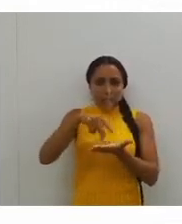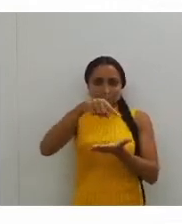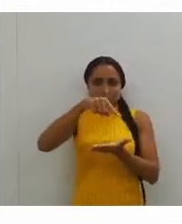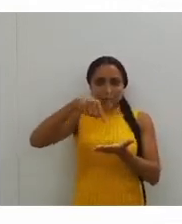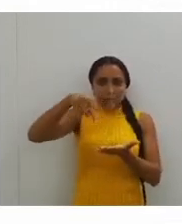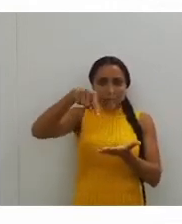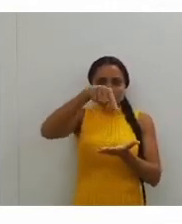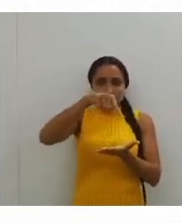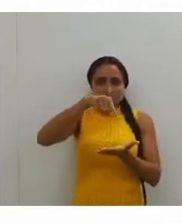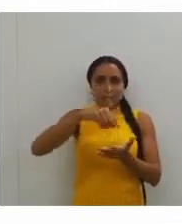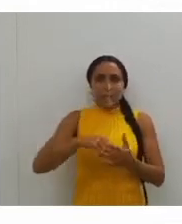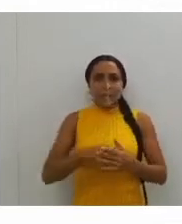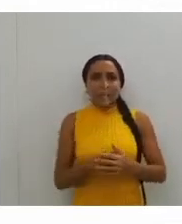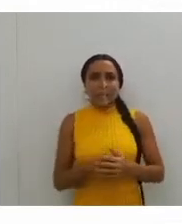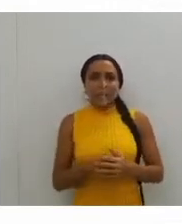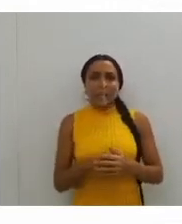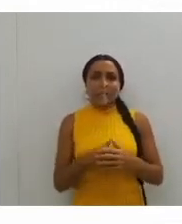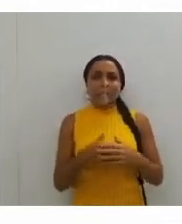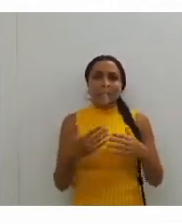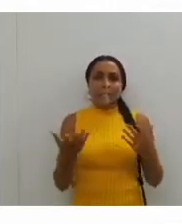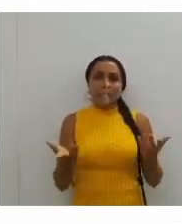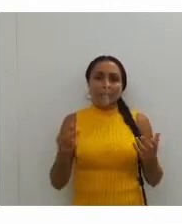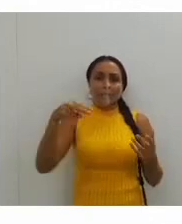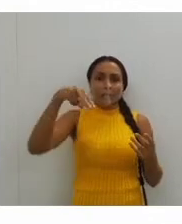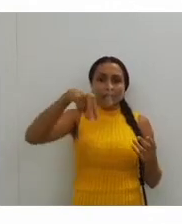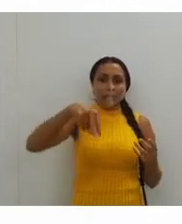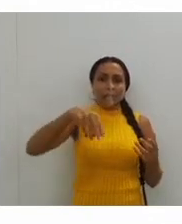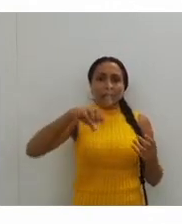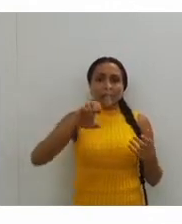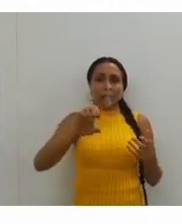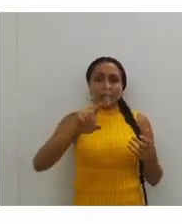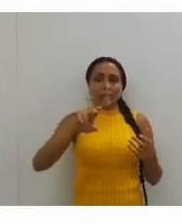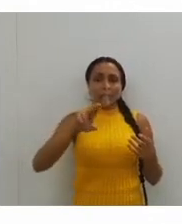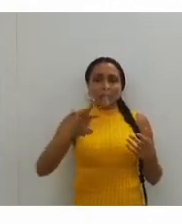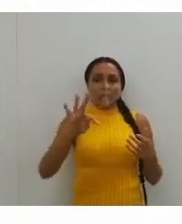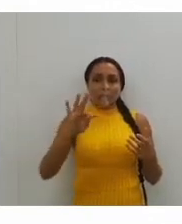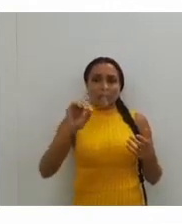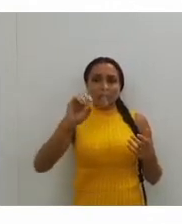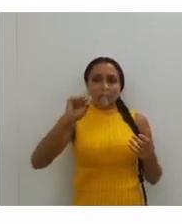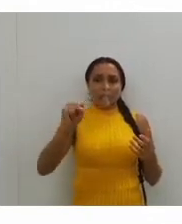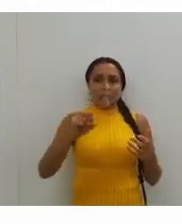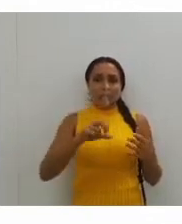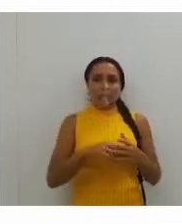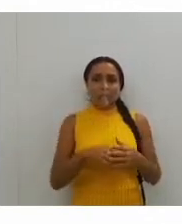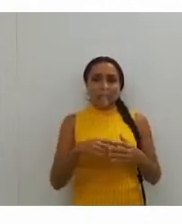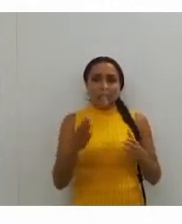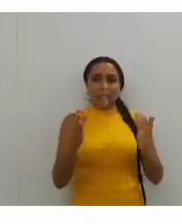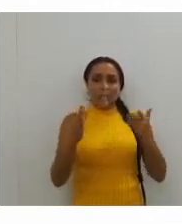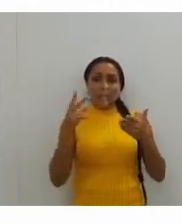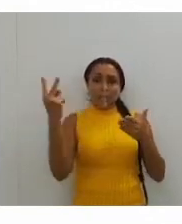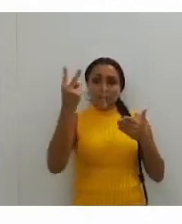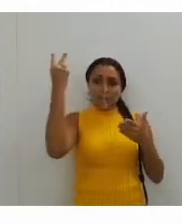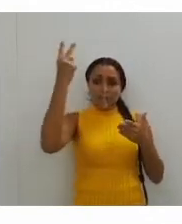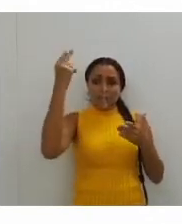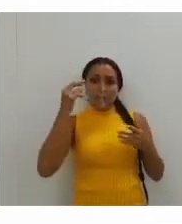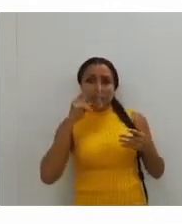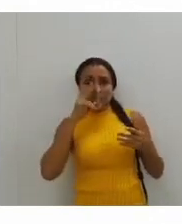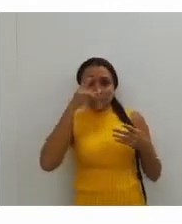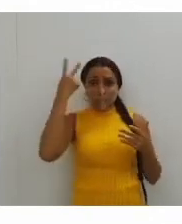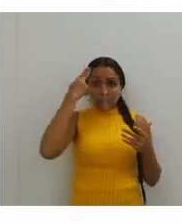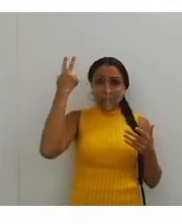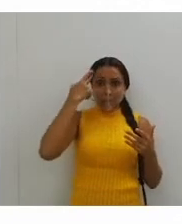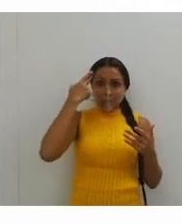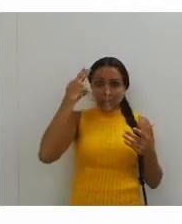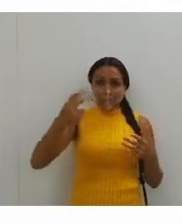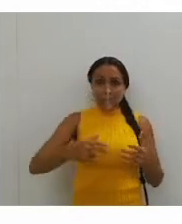para medir a força, graduado em newtons, ela indica o valor da força